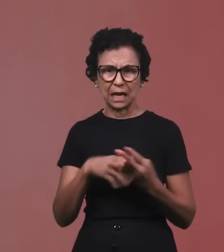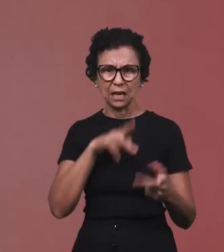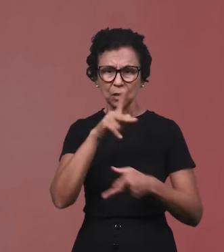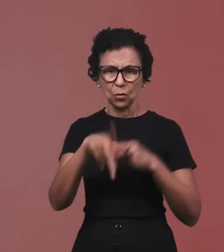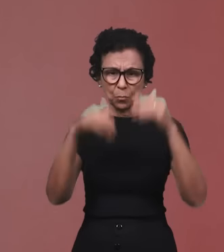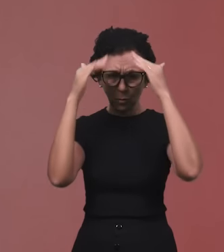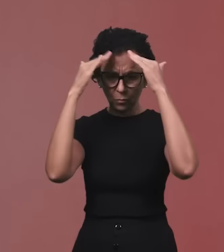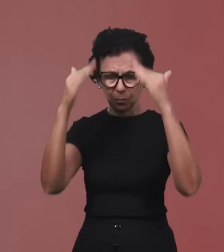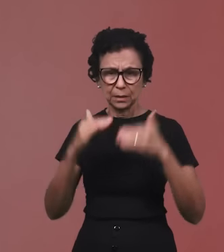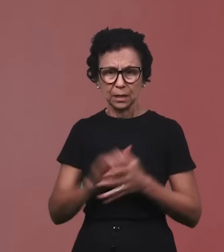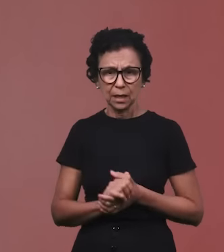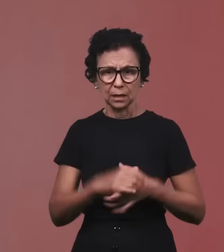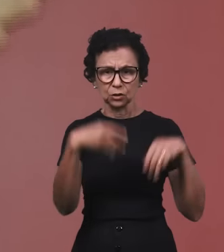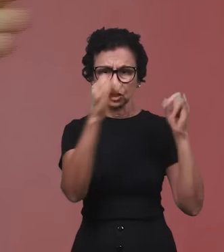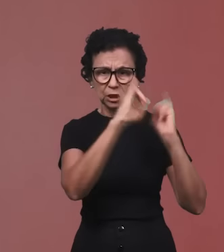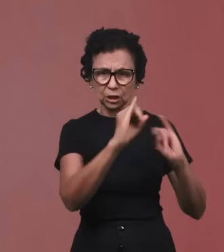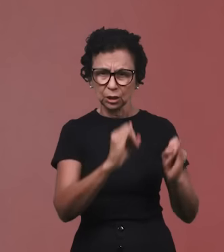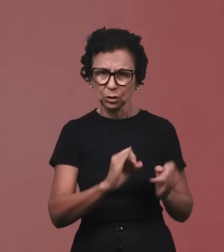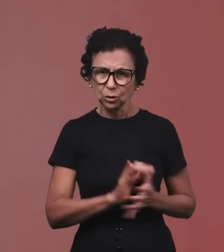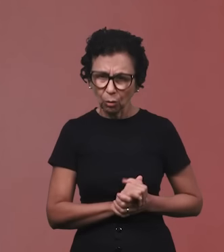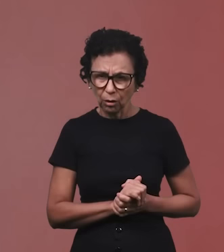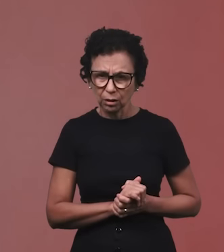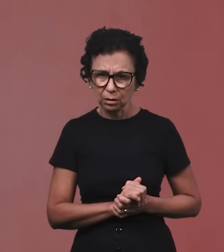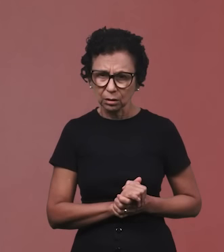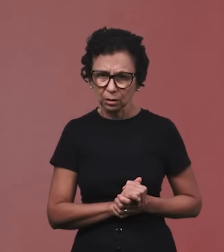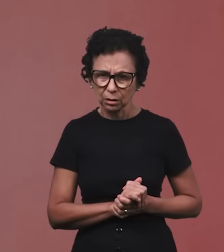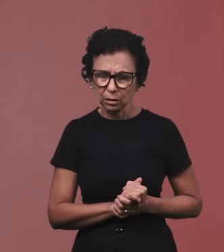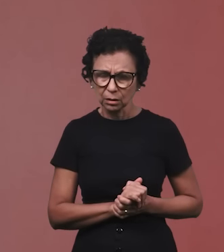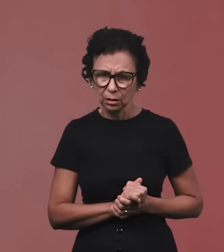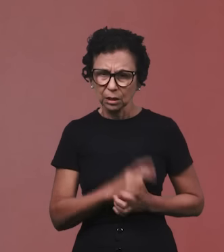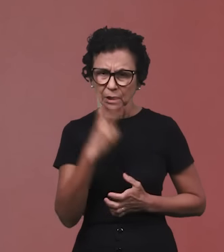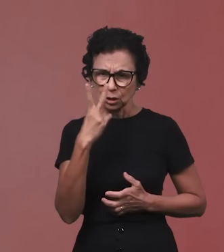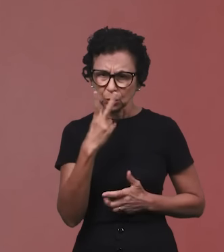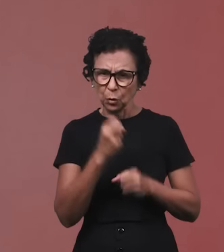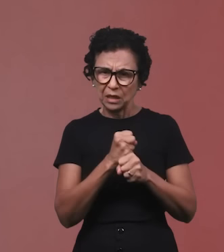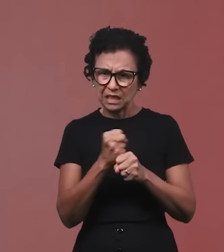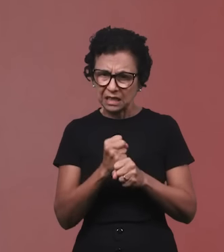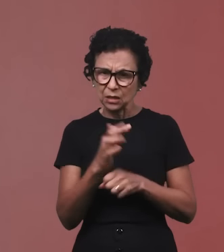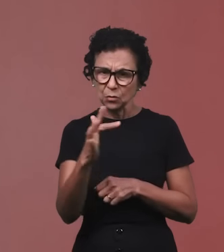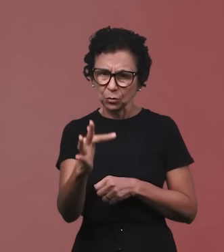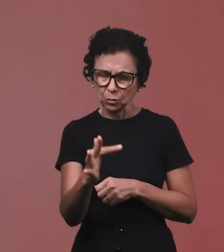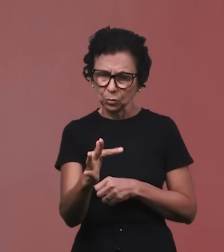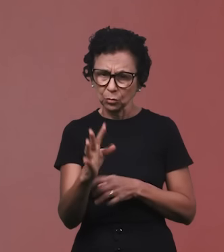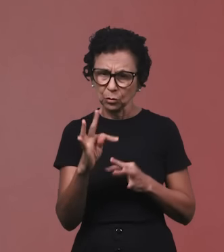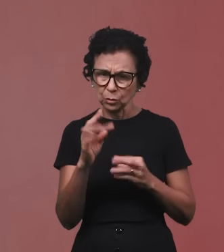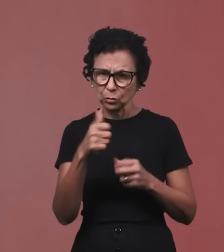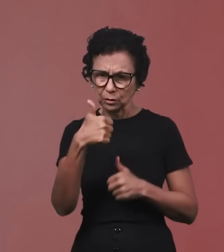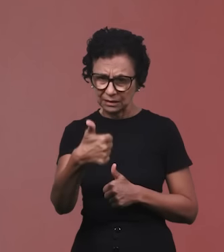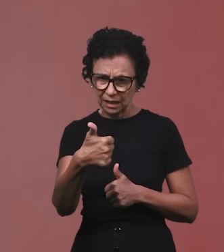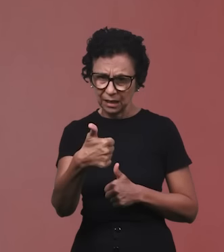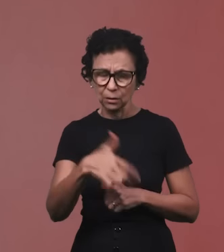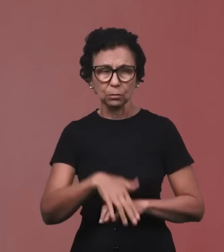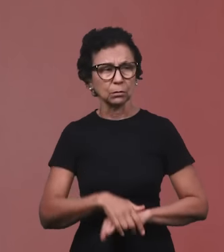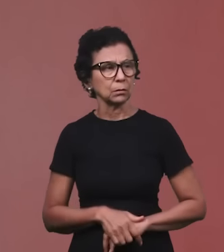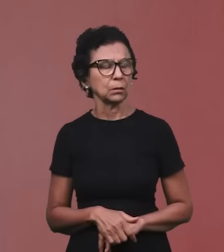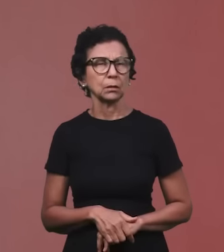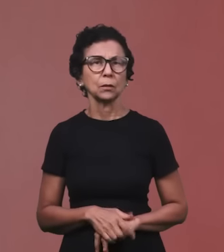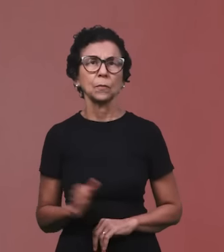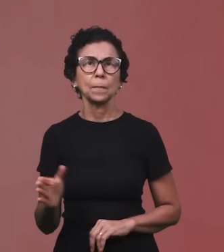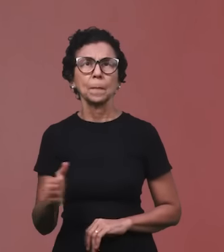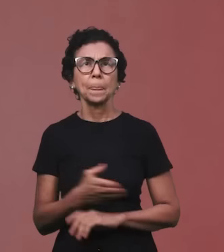em desobediência. Em 2 anos vai estar tudo certo? Aí quando ele fala isso, Jeremias até, lendo o texto, a impressão que Jeremias